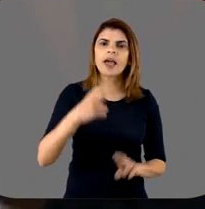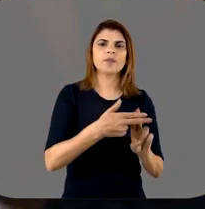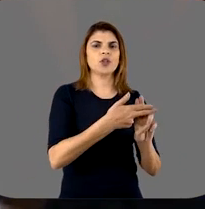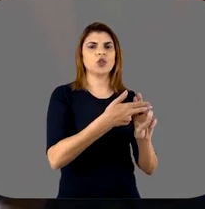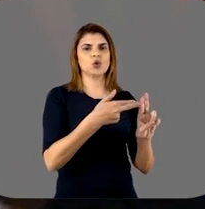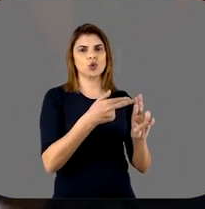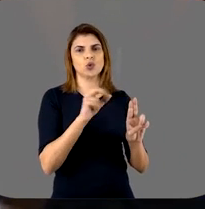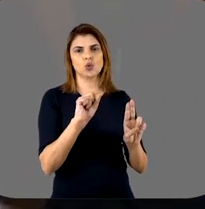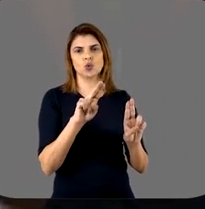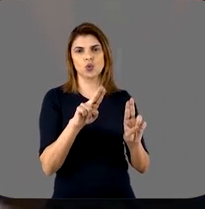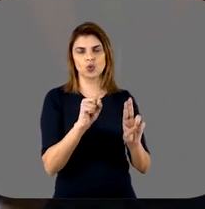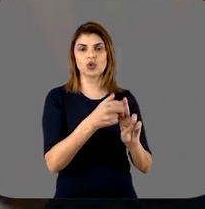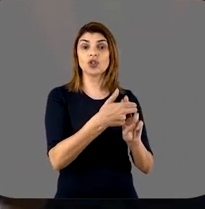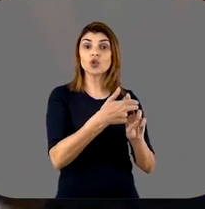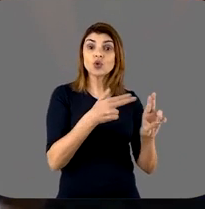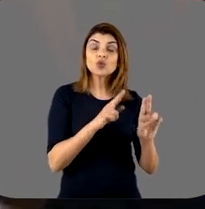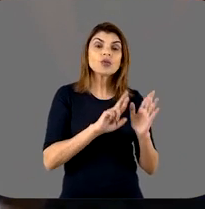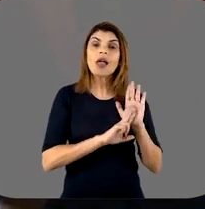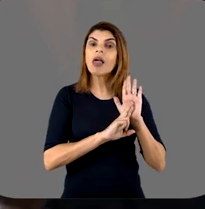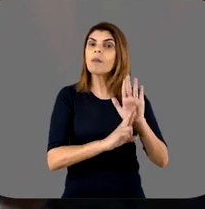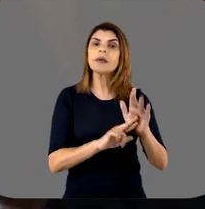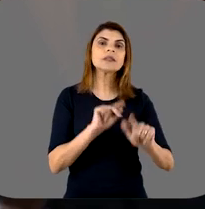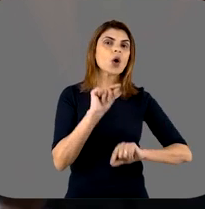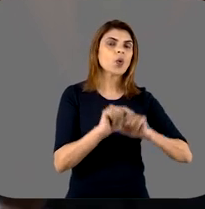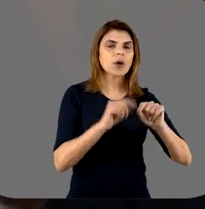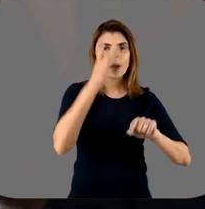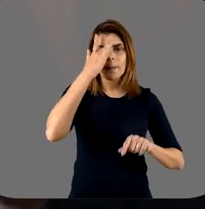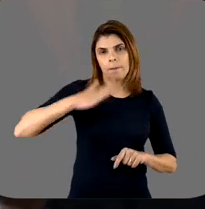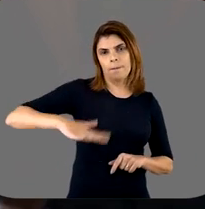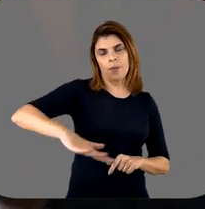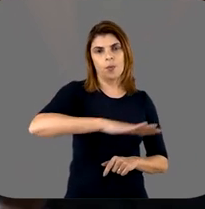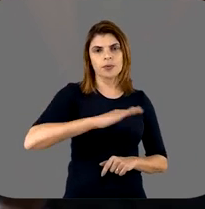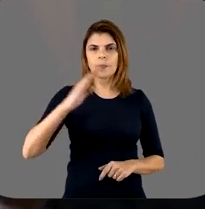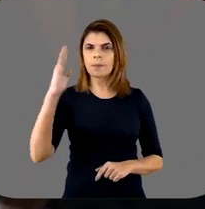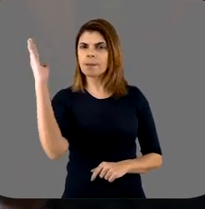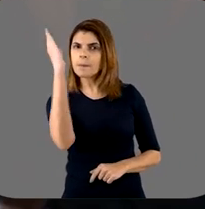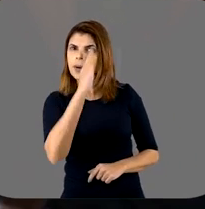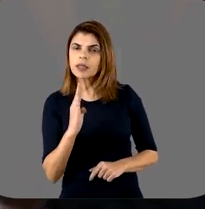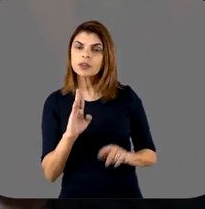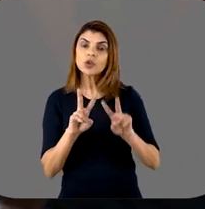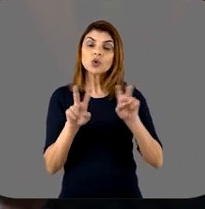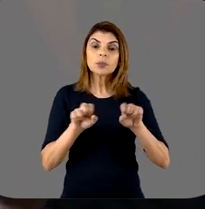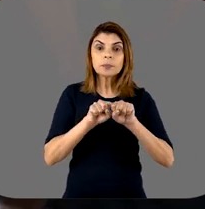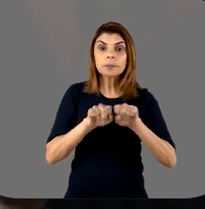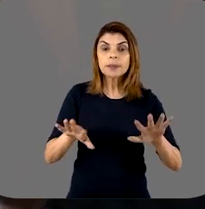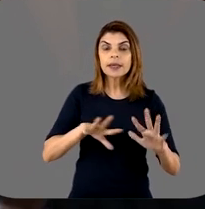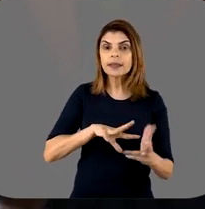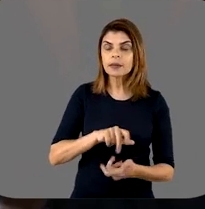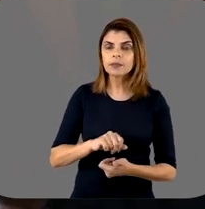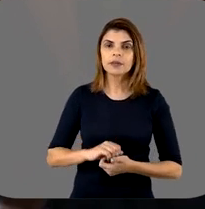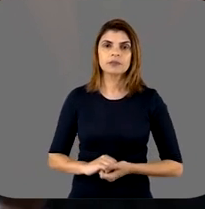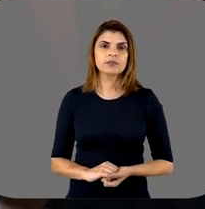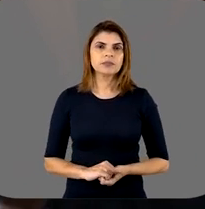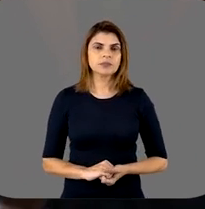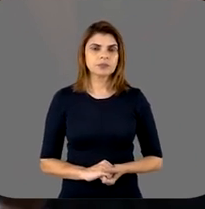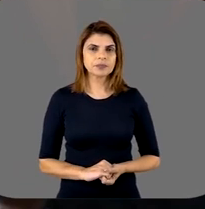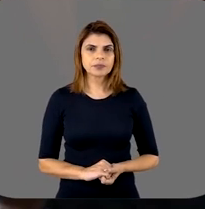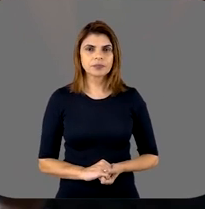que é o SUS. O que o SUS representa hoje para a população brasileira na questão da pandemia?